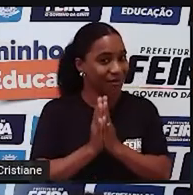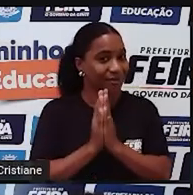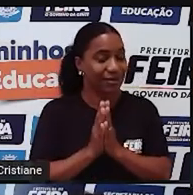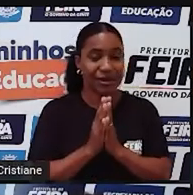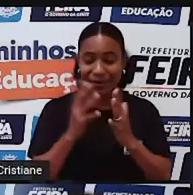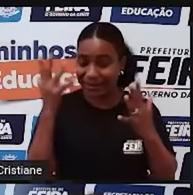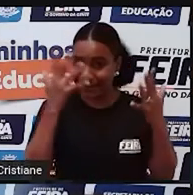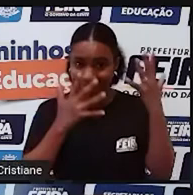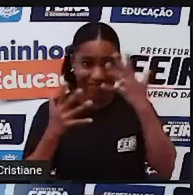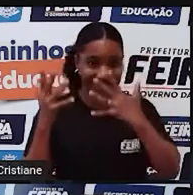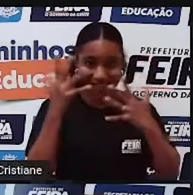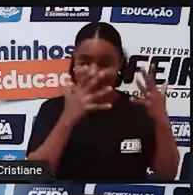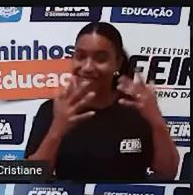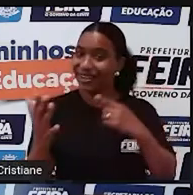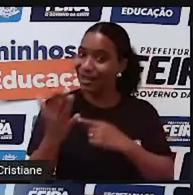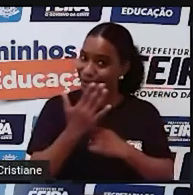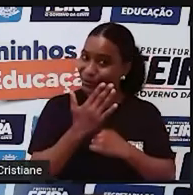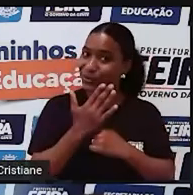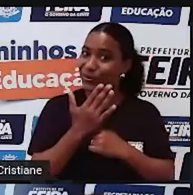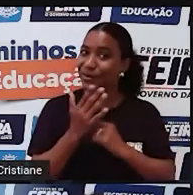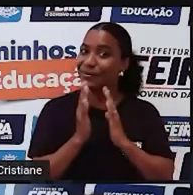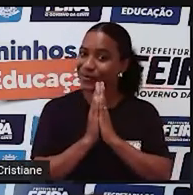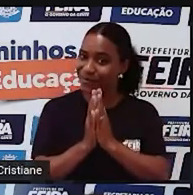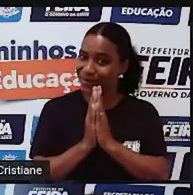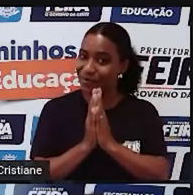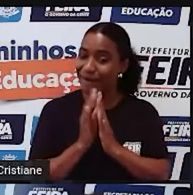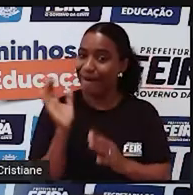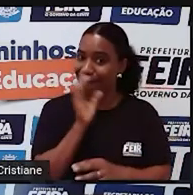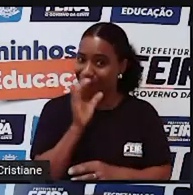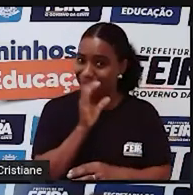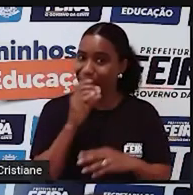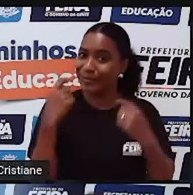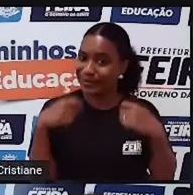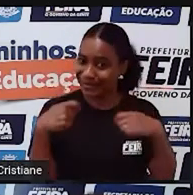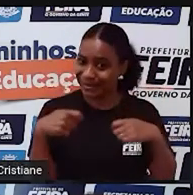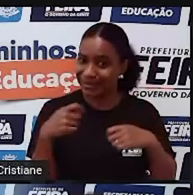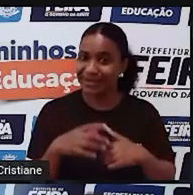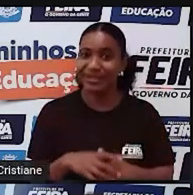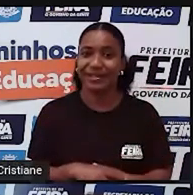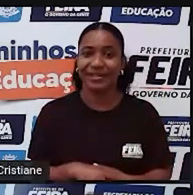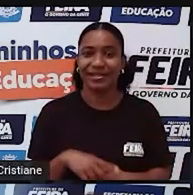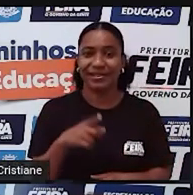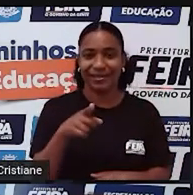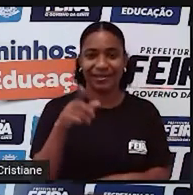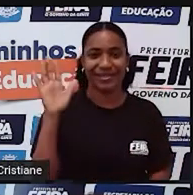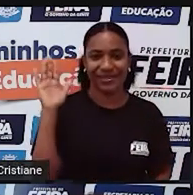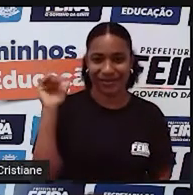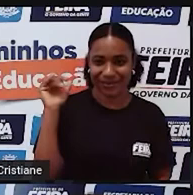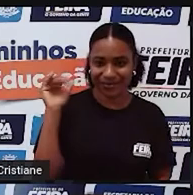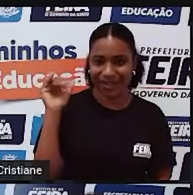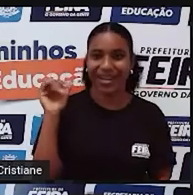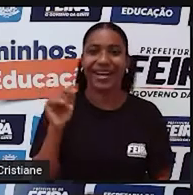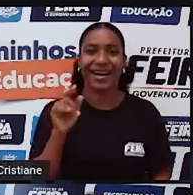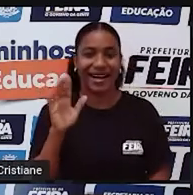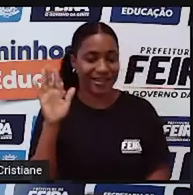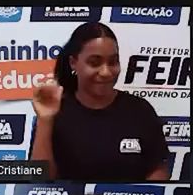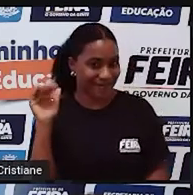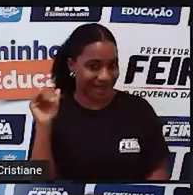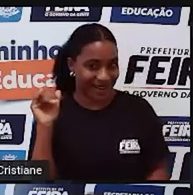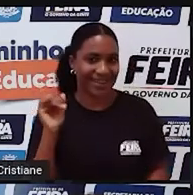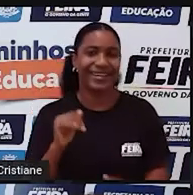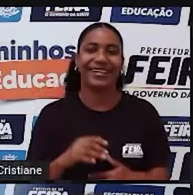que eu me perco um pouquinho, devido à necessidade de rapidez. Olha aqui, bye, good afternoon,